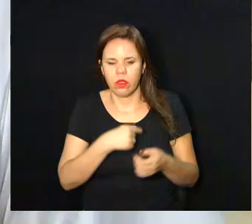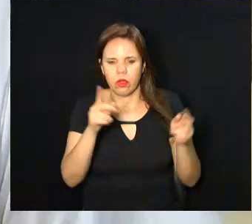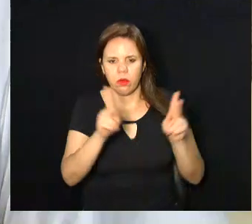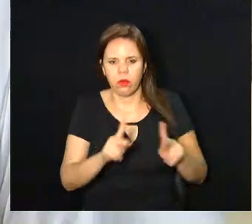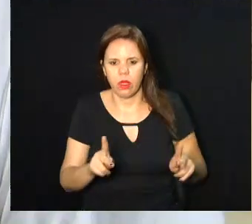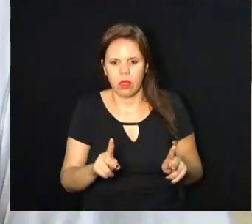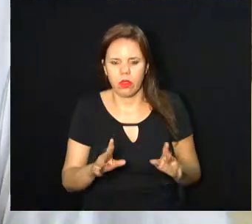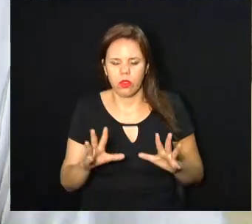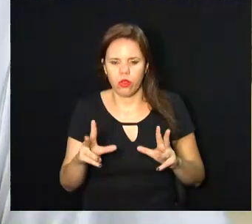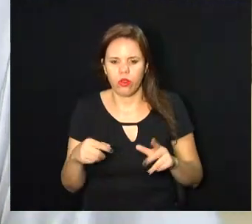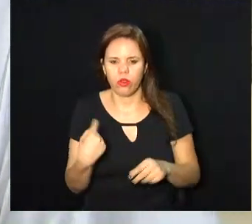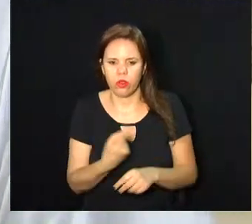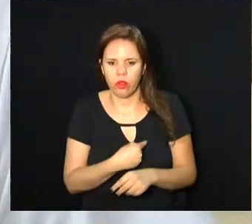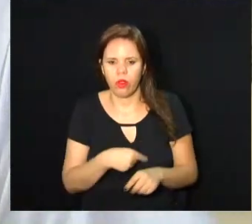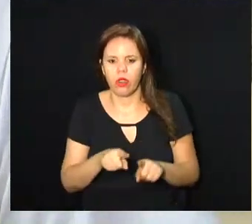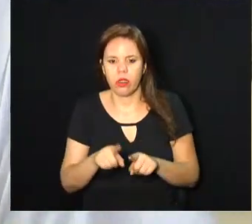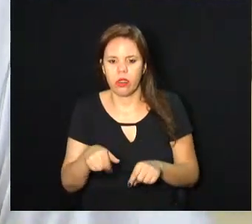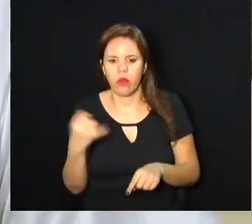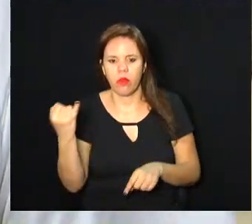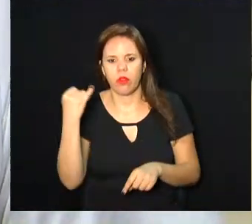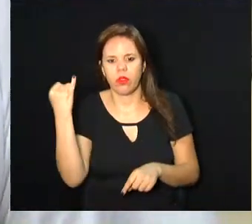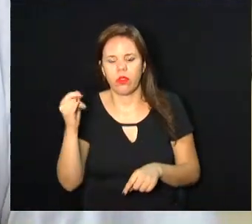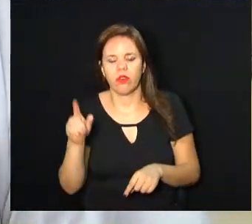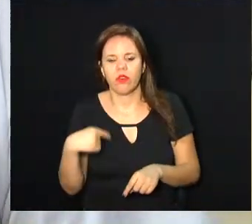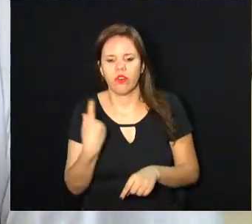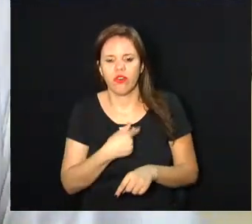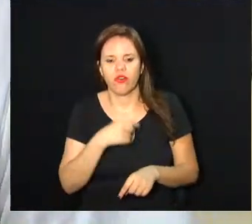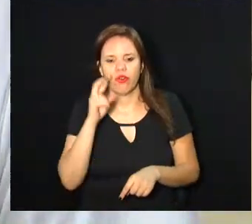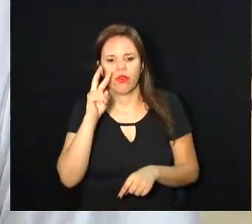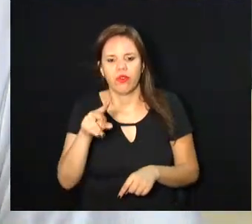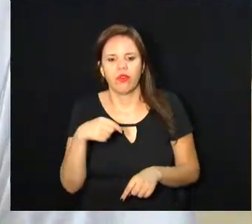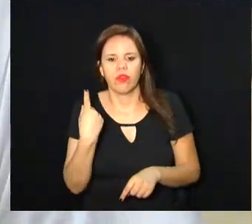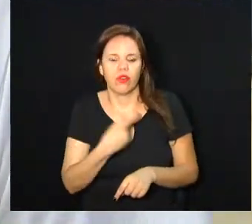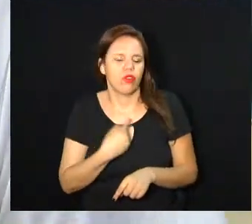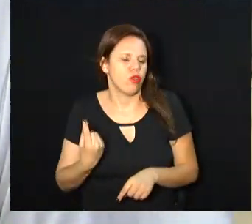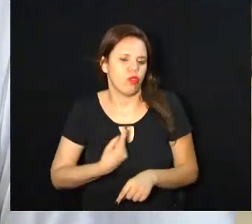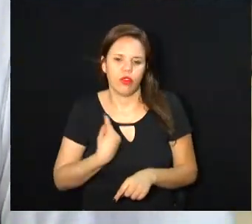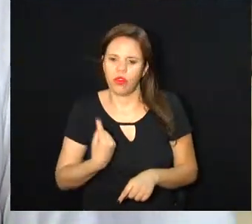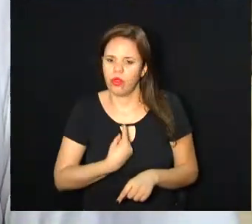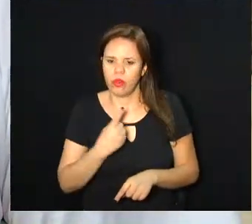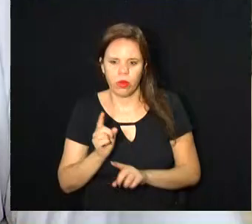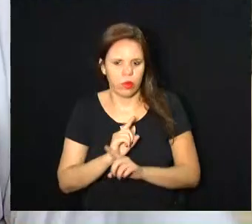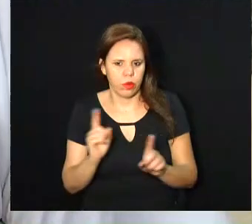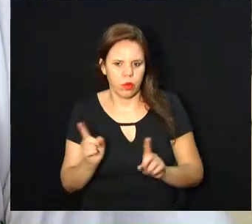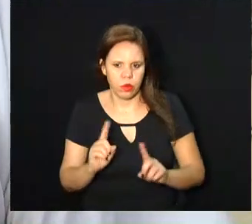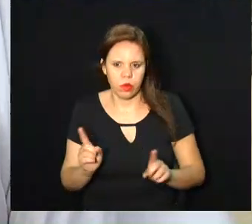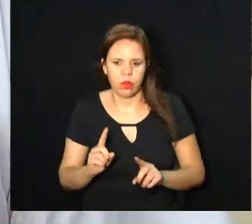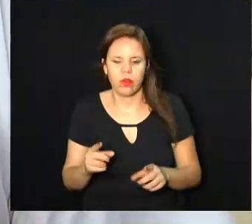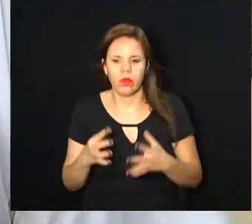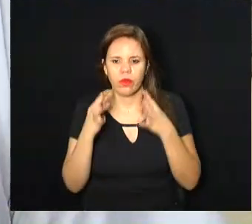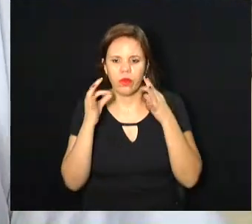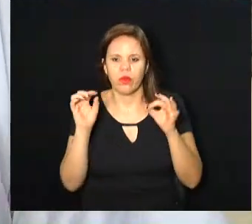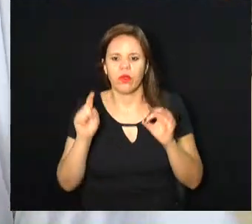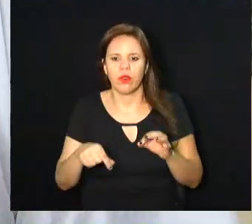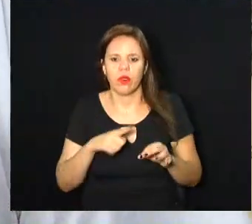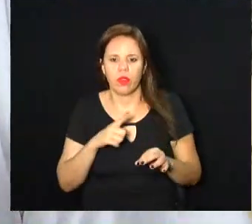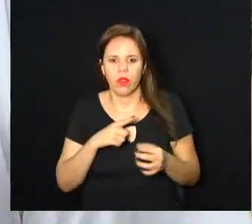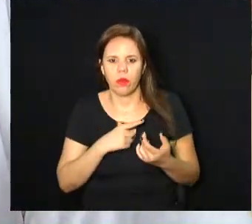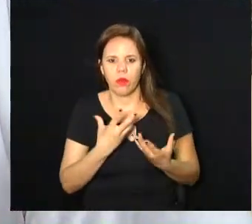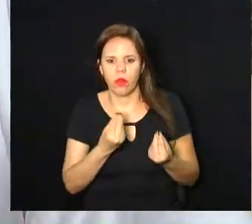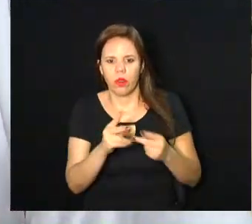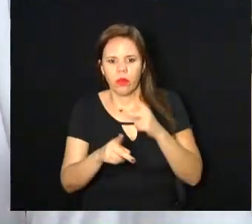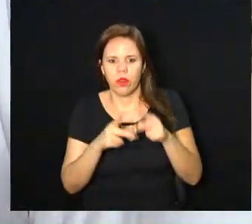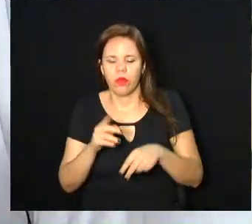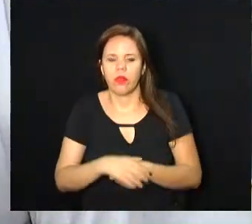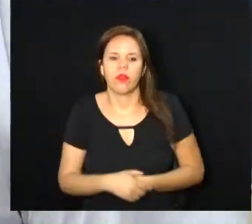nós. Então isso é muito importante para que a gente veja que nós não estamos sozinhos. nós olharmos aqui e vemos que tem muitas